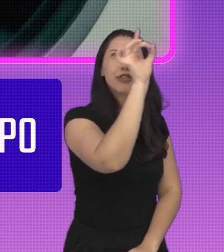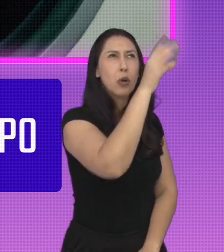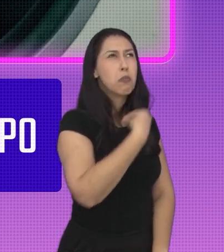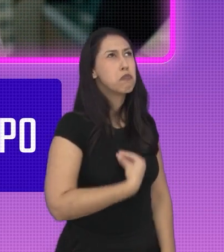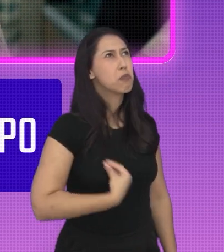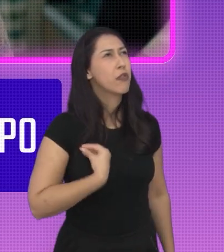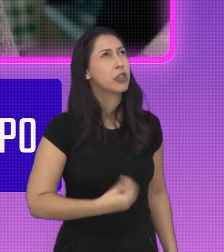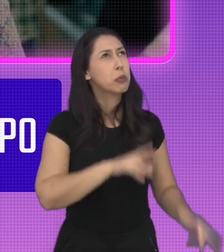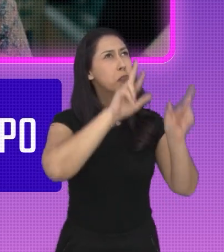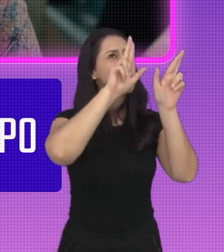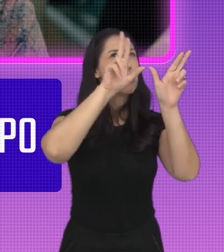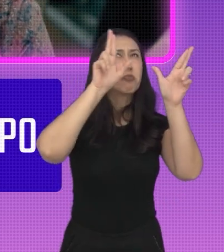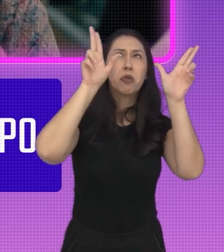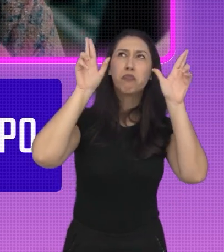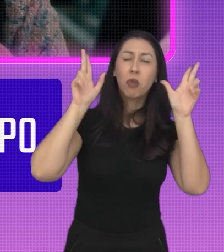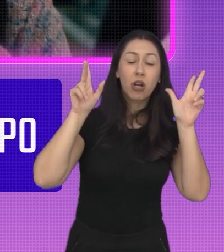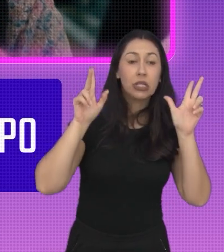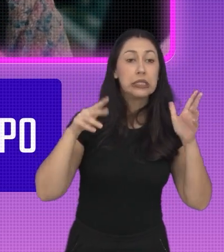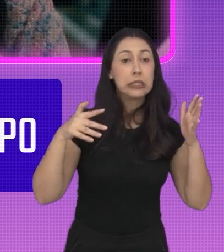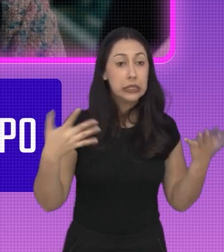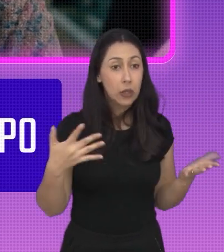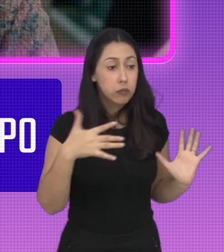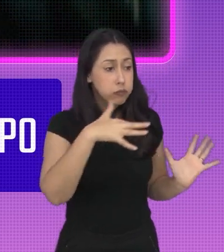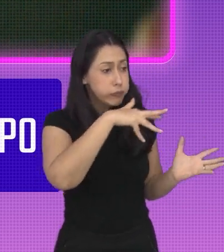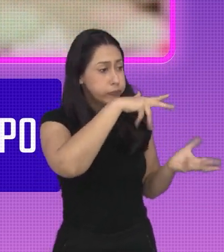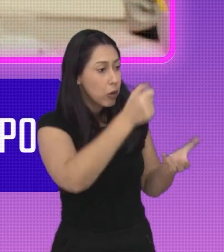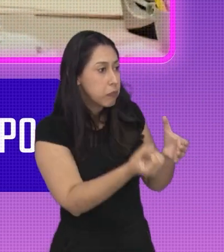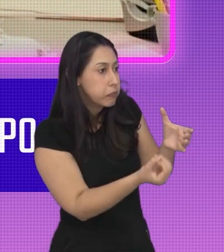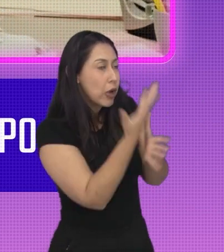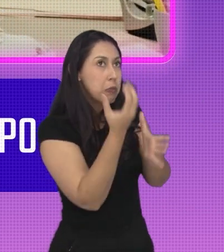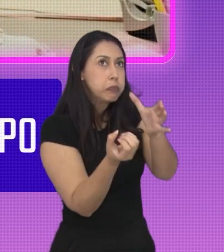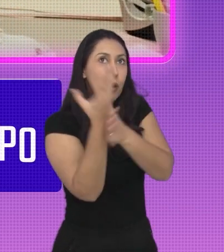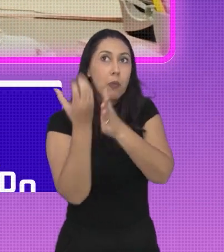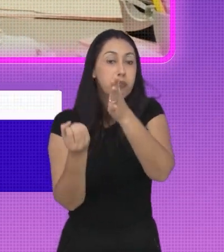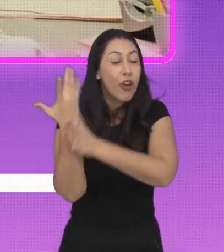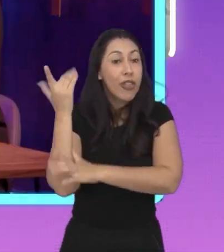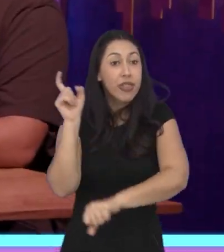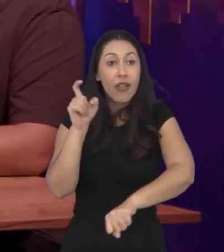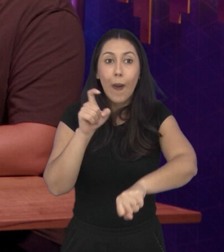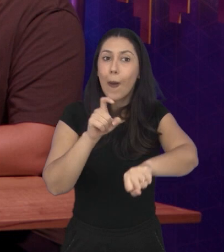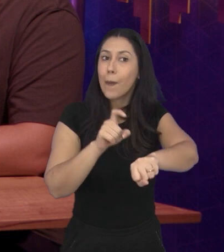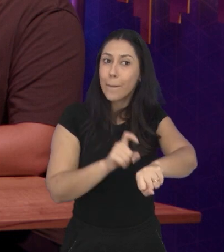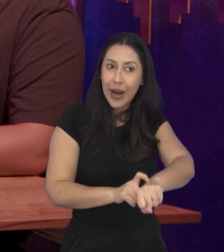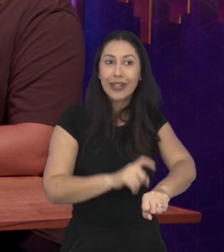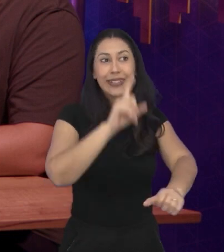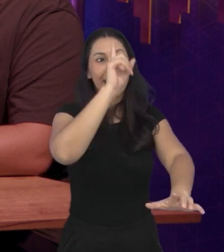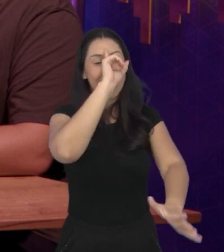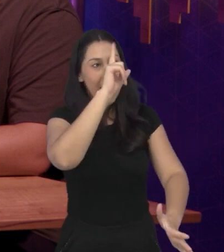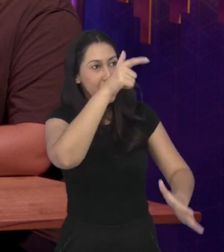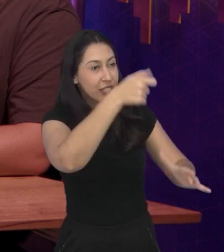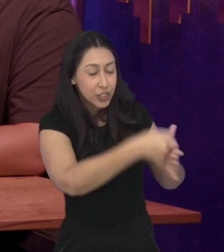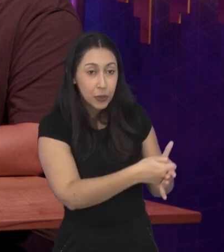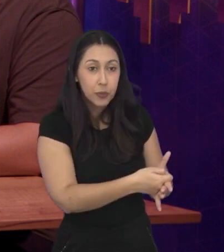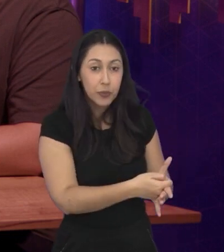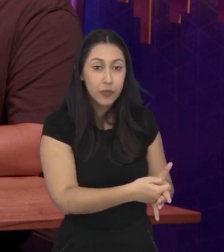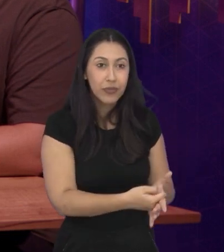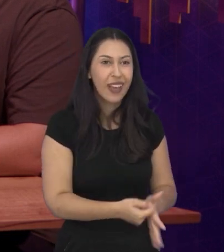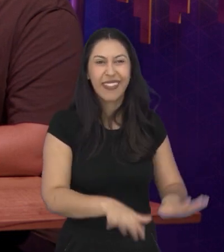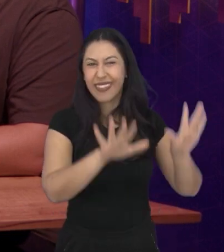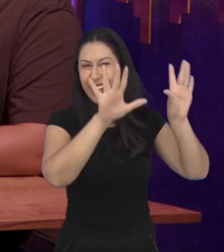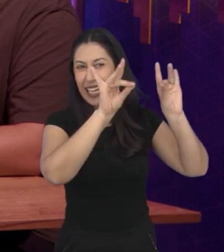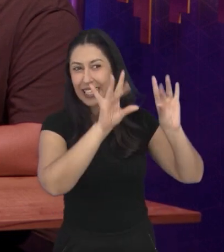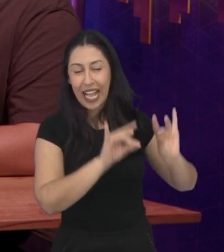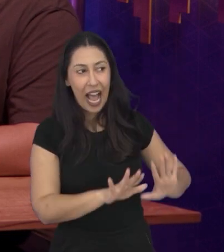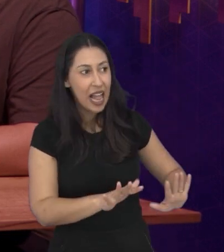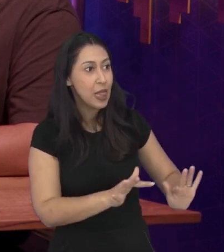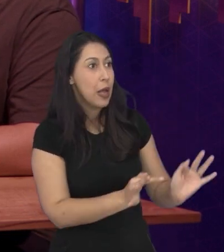universos, então, e esses universos surgiram justamente em momentos em que ela fez escolhas diferentes. Eu